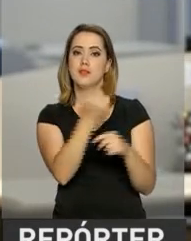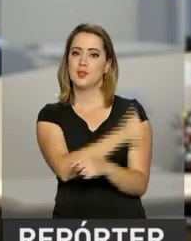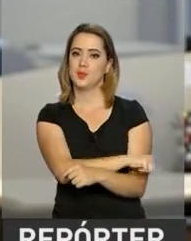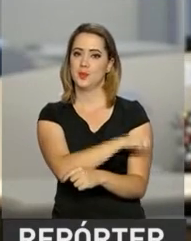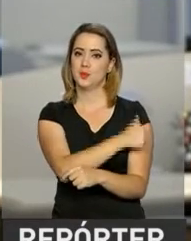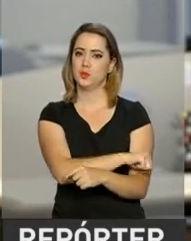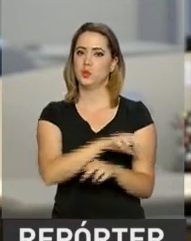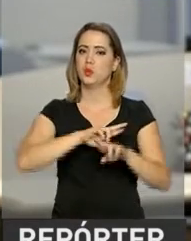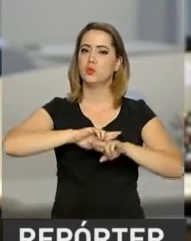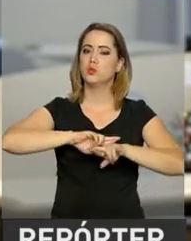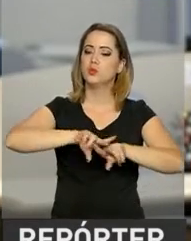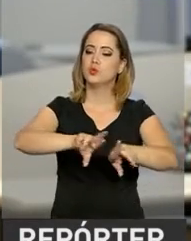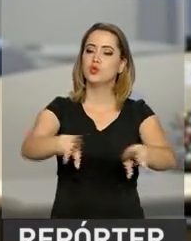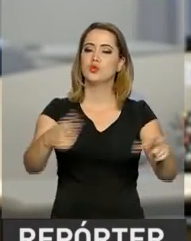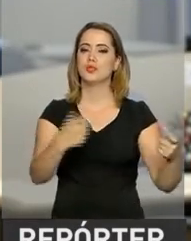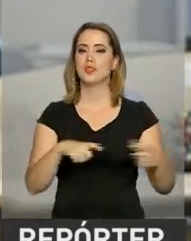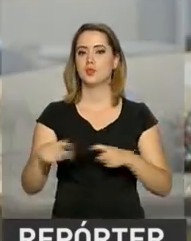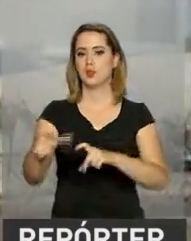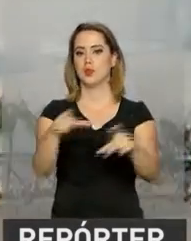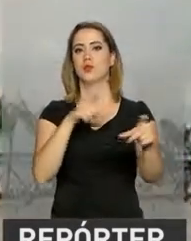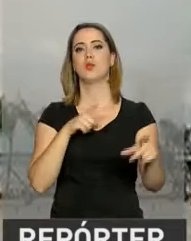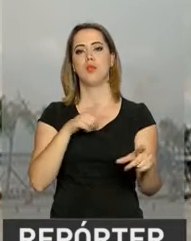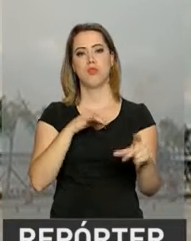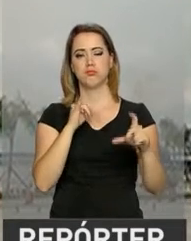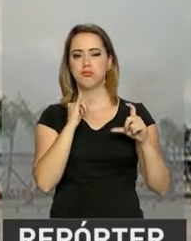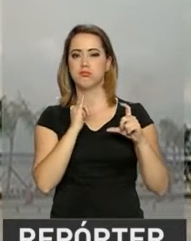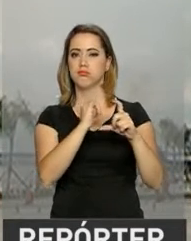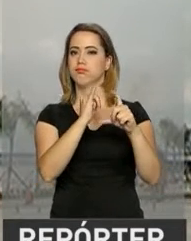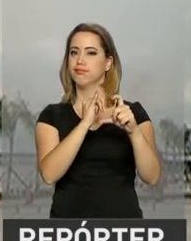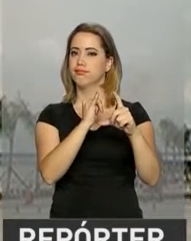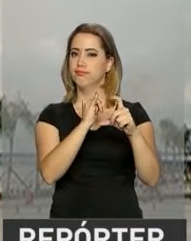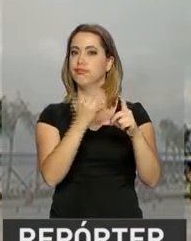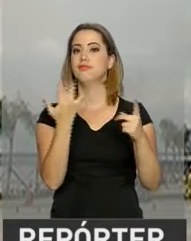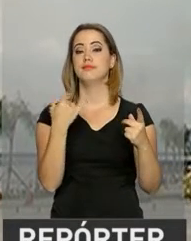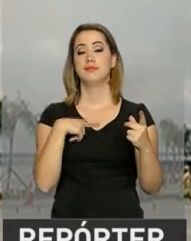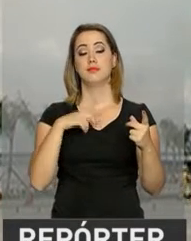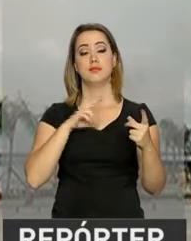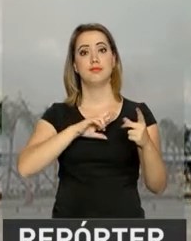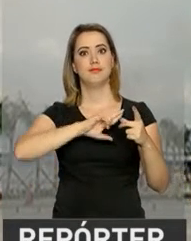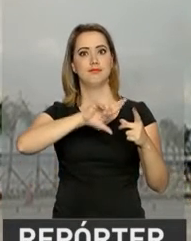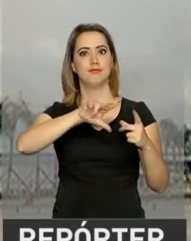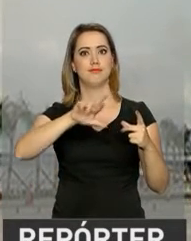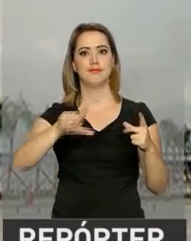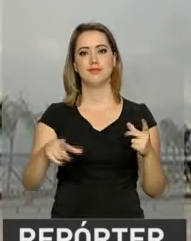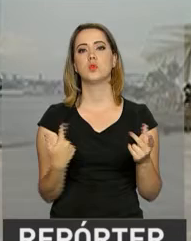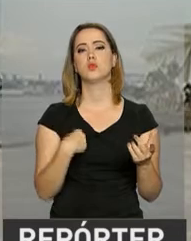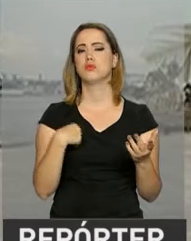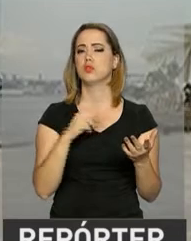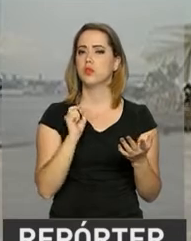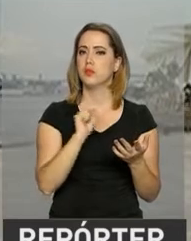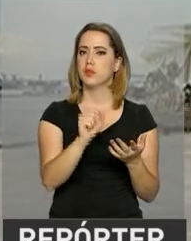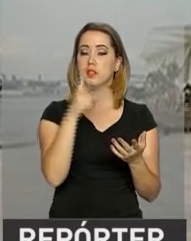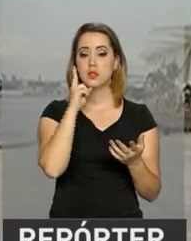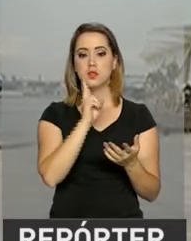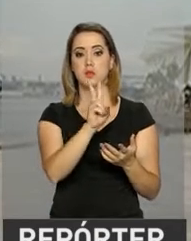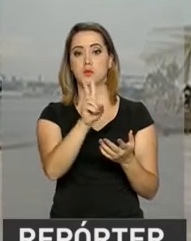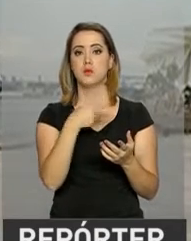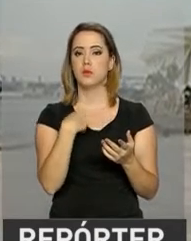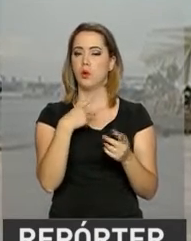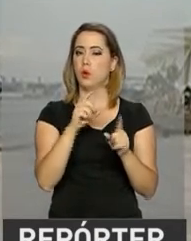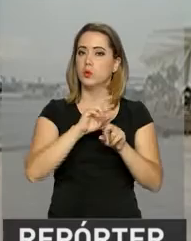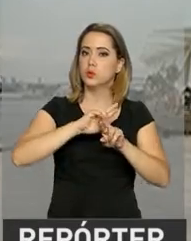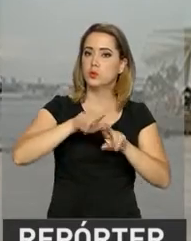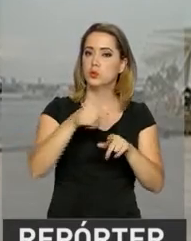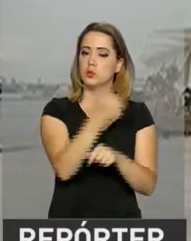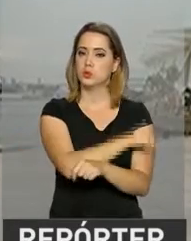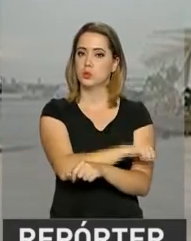o parque olímpico eo boulevard olímpico às praias da cidade o cristo redentor foram alguns dos atrativos do rio que